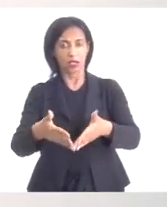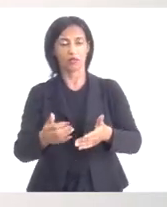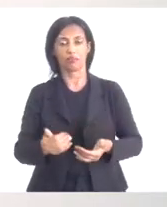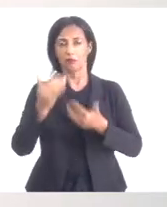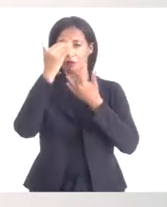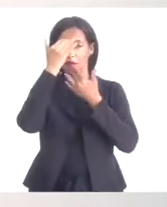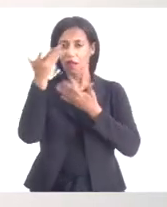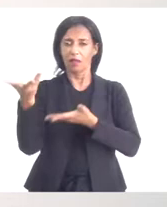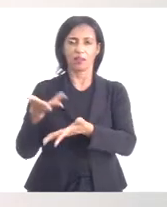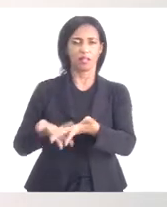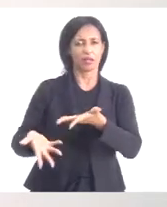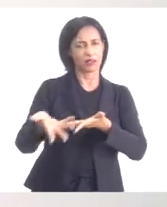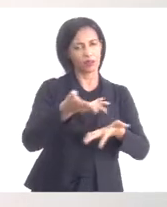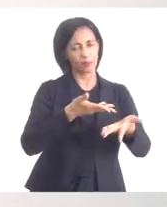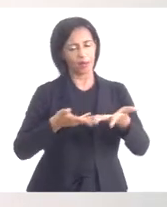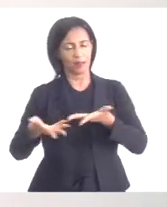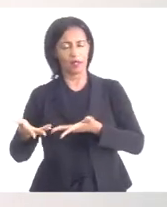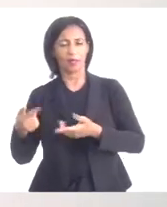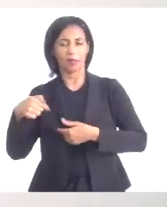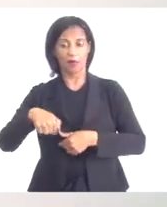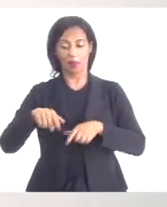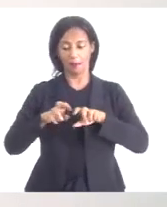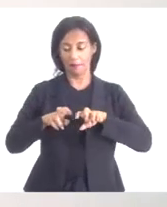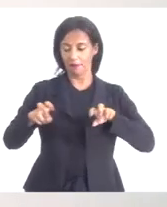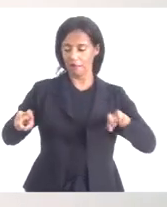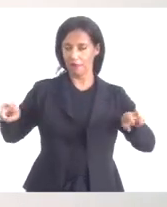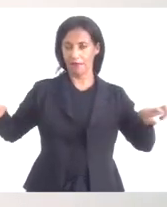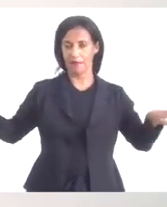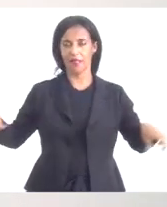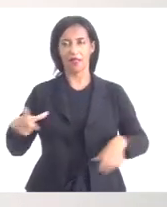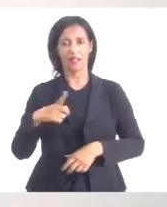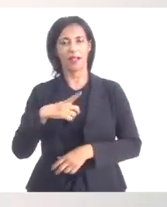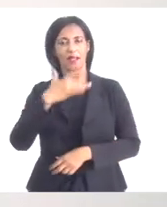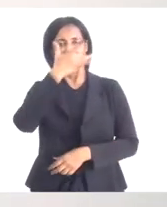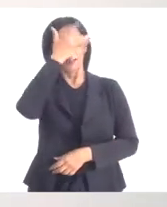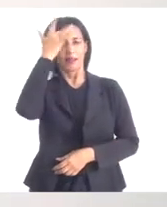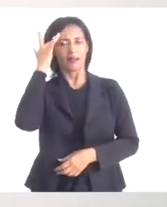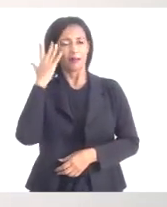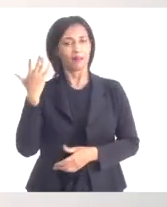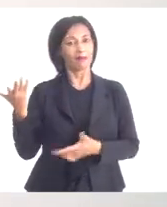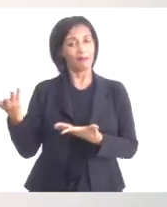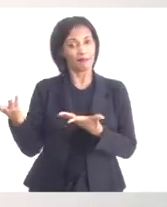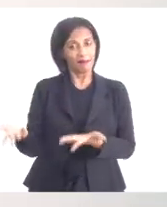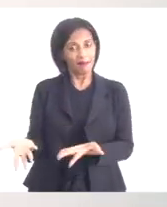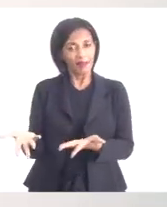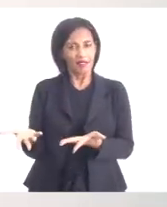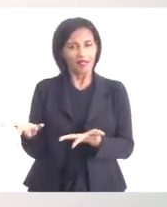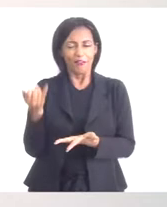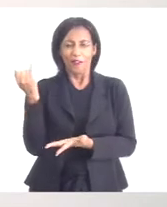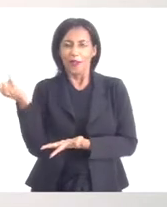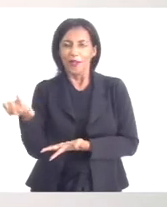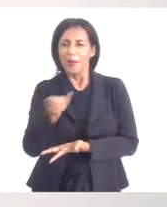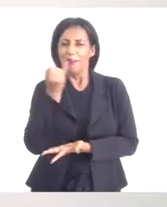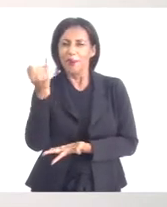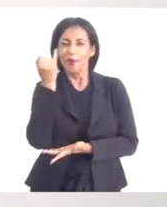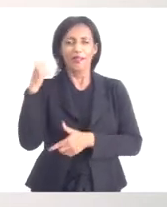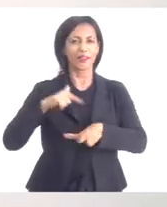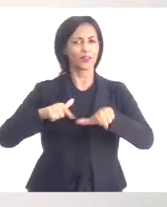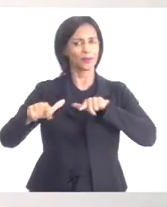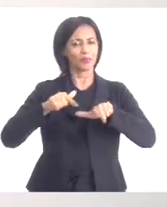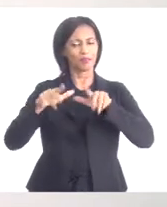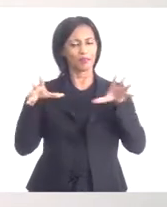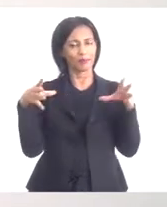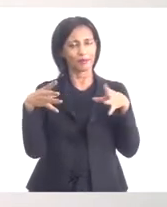agradecer as parcerias porque essa mesa compõem as pessoas que foram essenciais para o trabalho